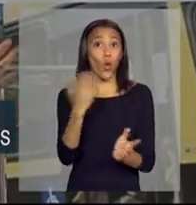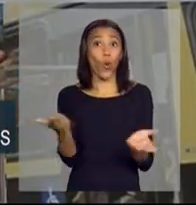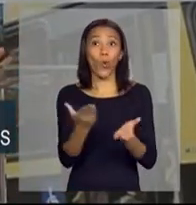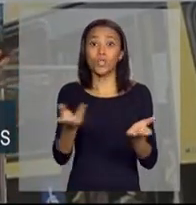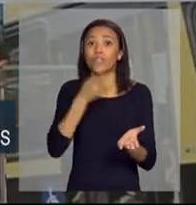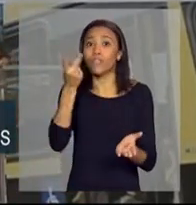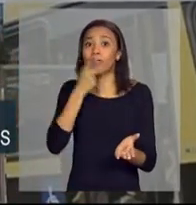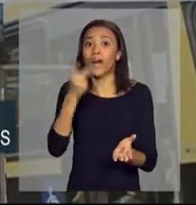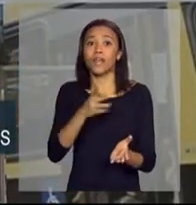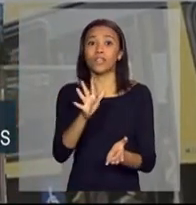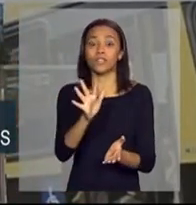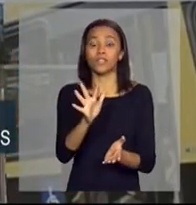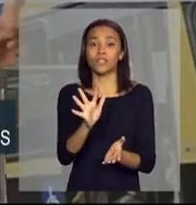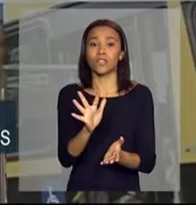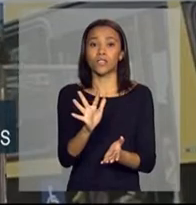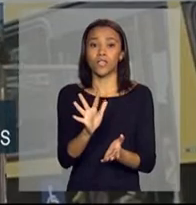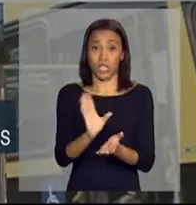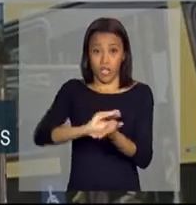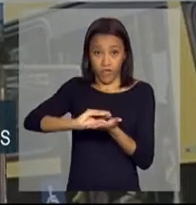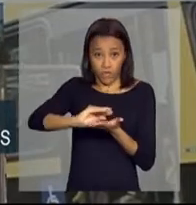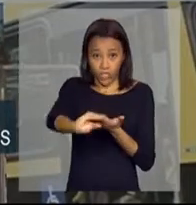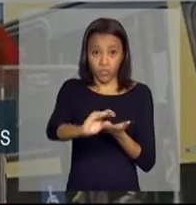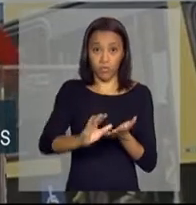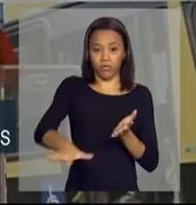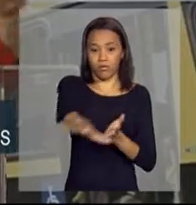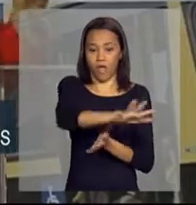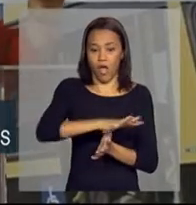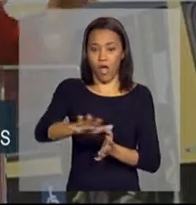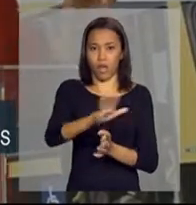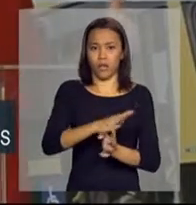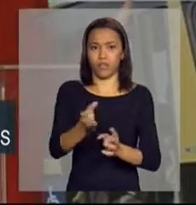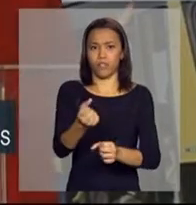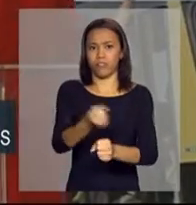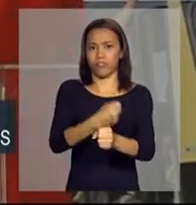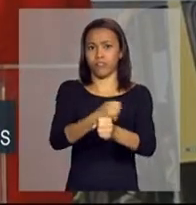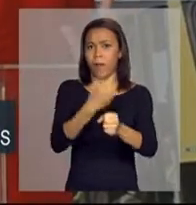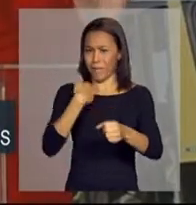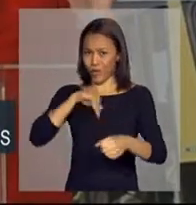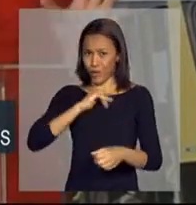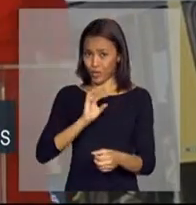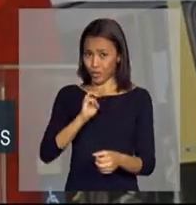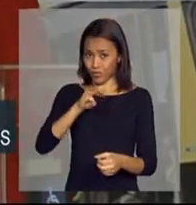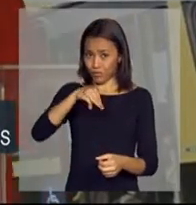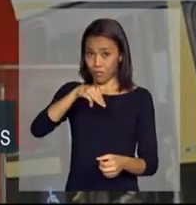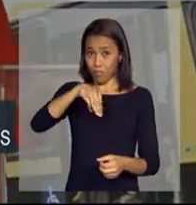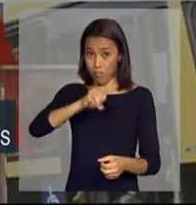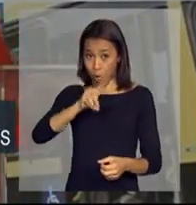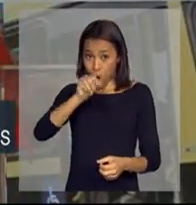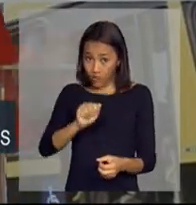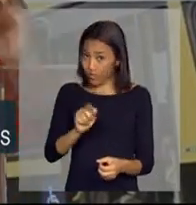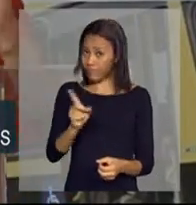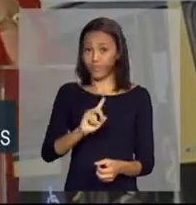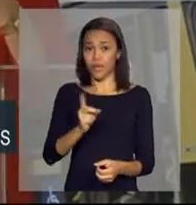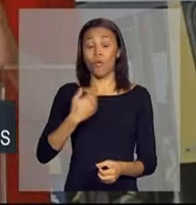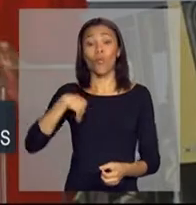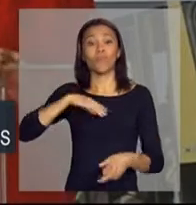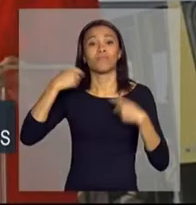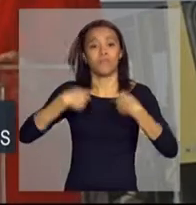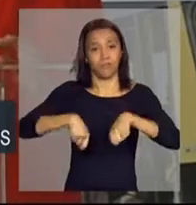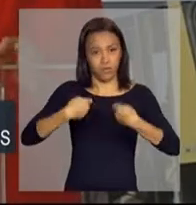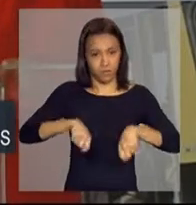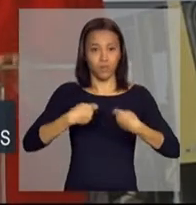de infraestrutura, investimento em infraestrutura. Para nós não é moda, não. Para nós é necessidade. Para